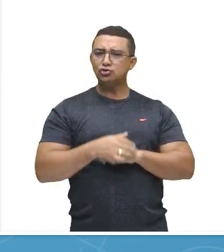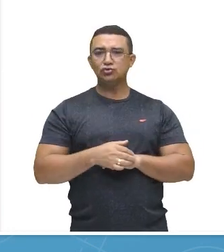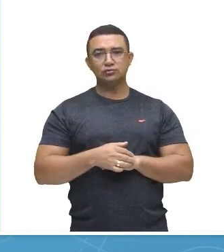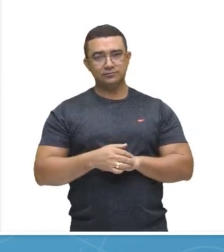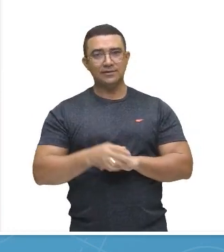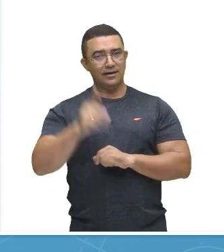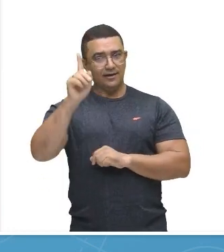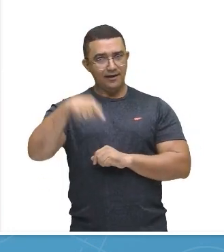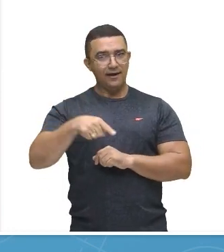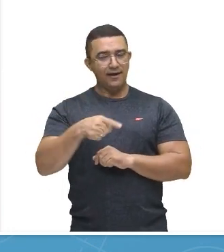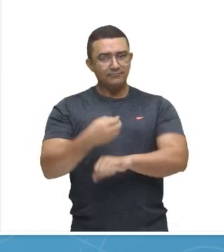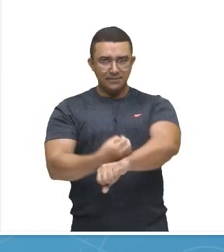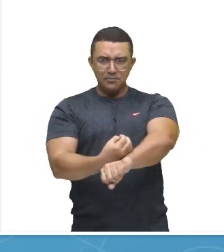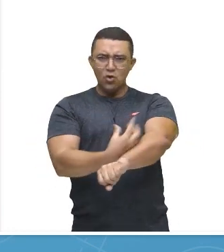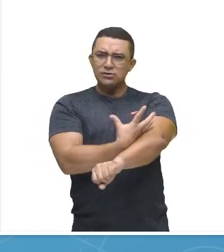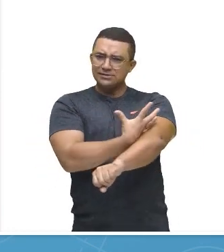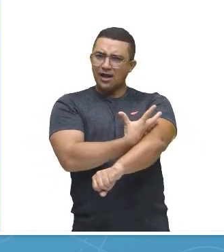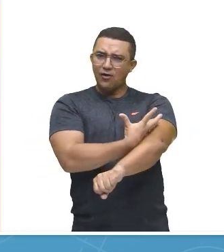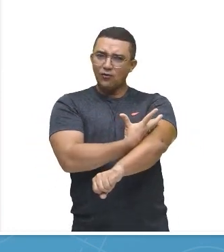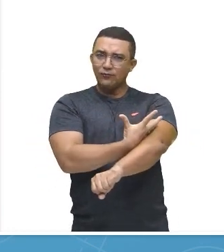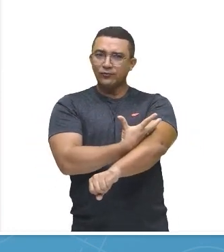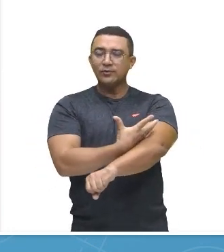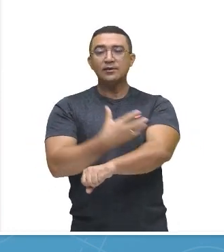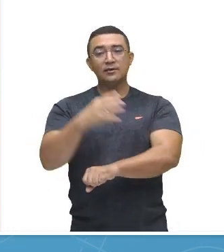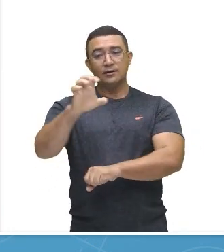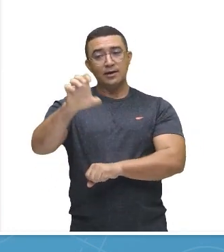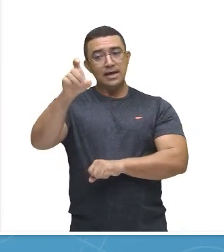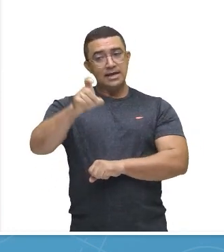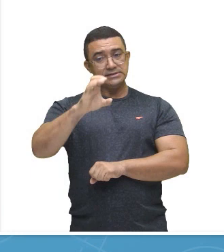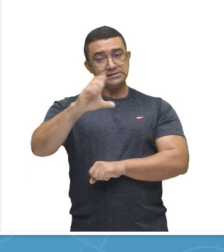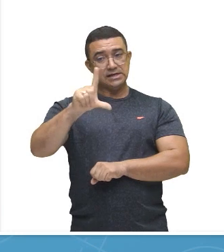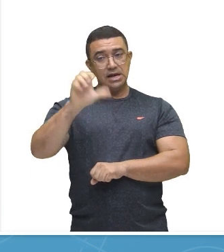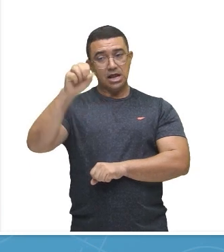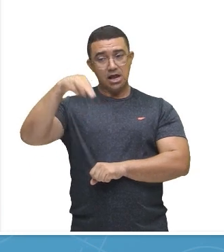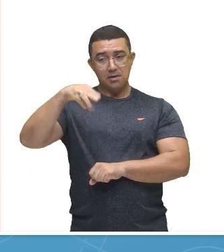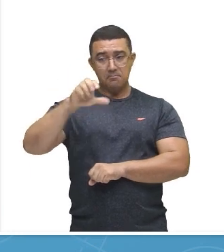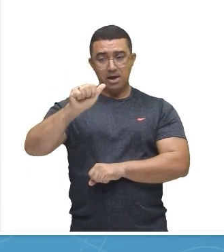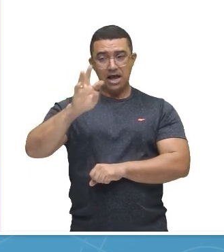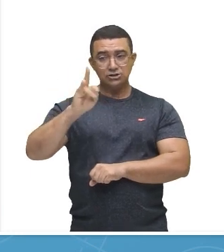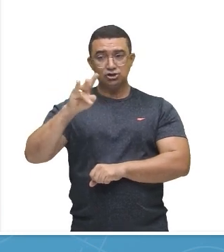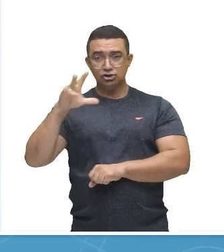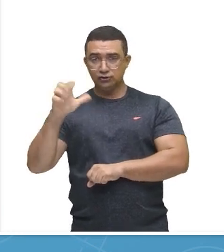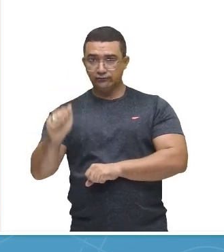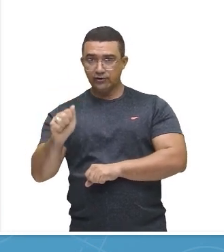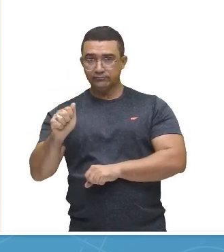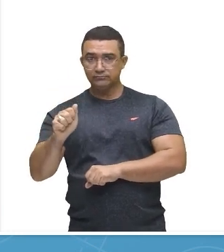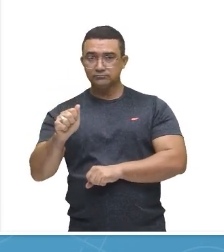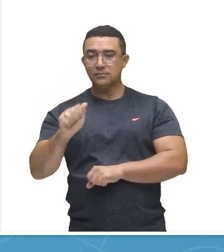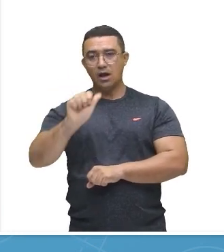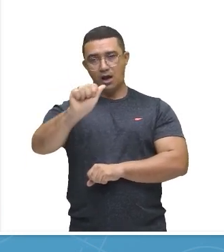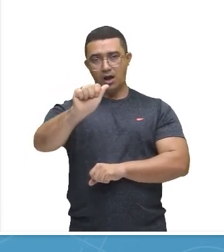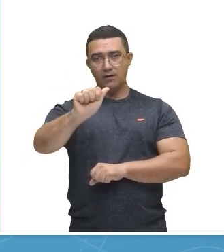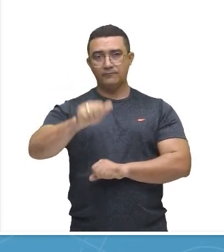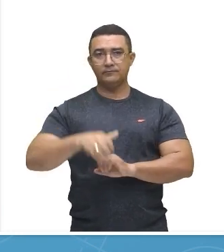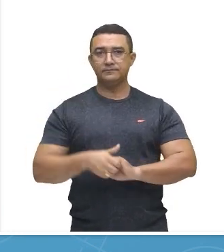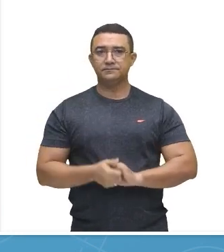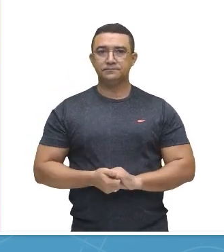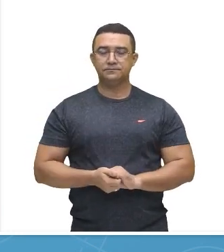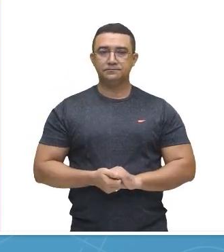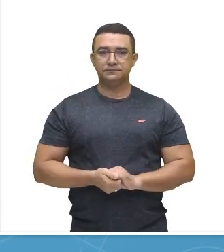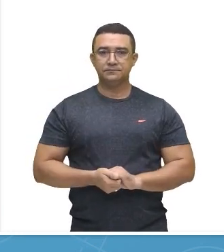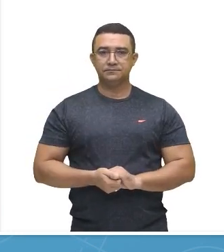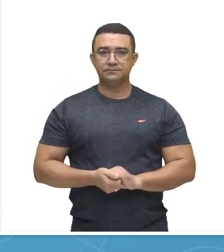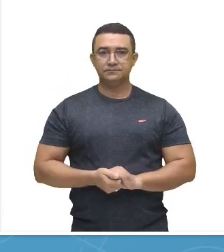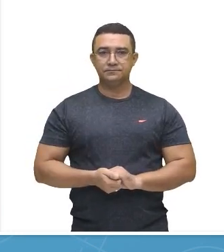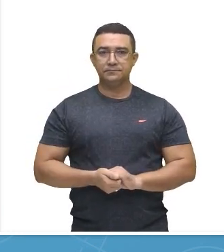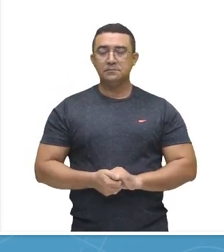exclamativa. Uma emoção, não é isso? Emoção, o estado de alguém. Exclamativa, letra A.